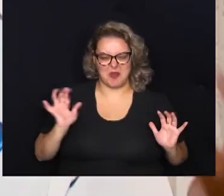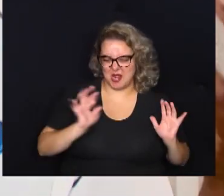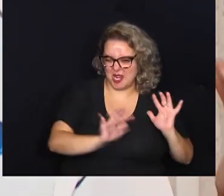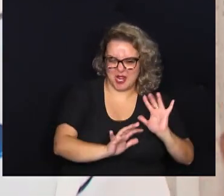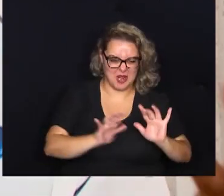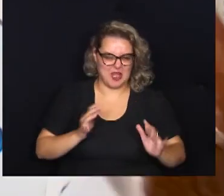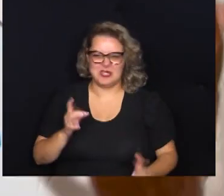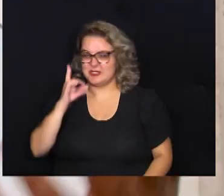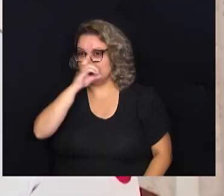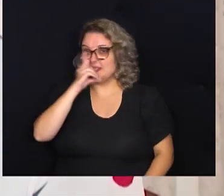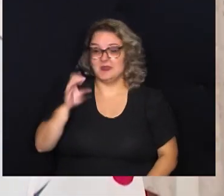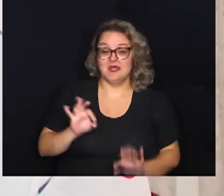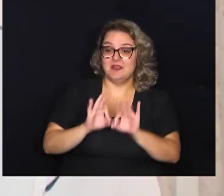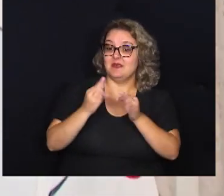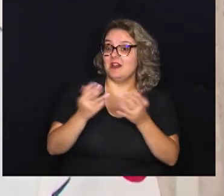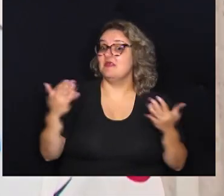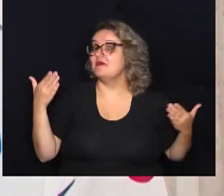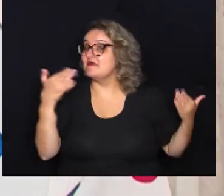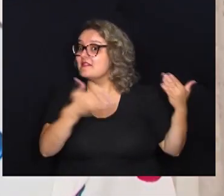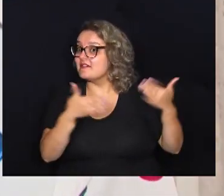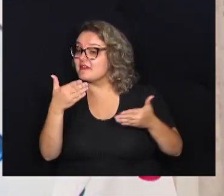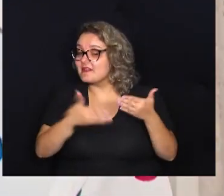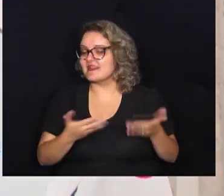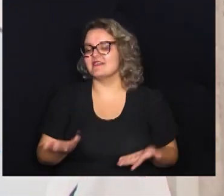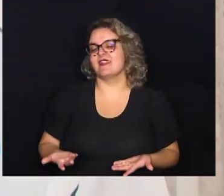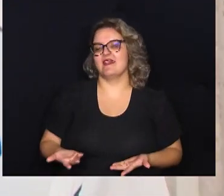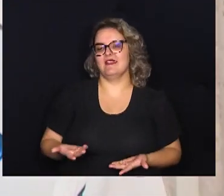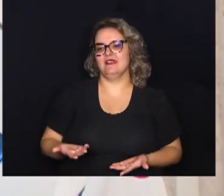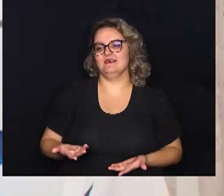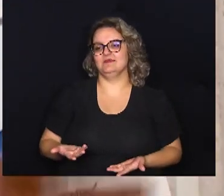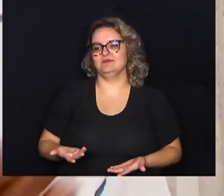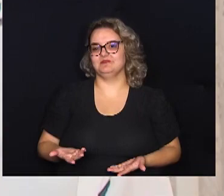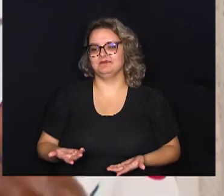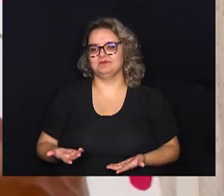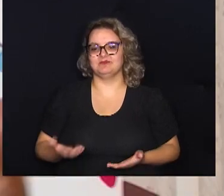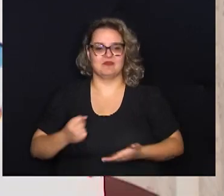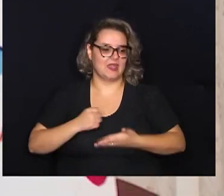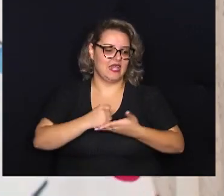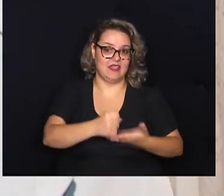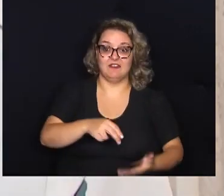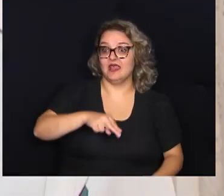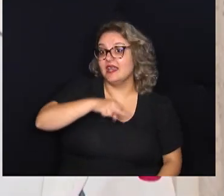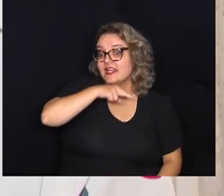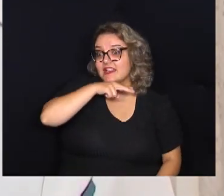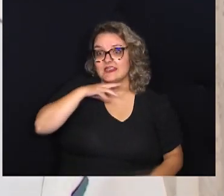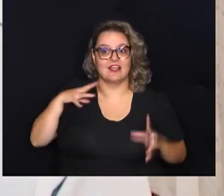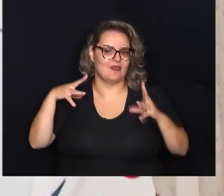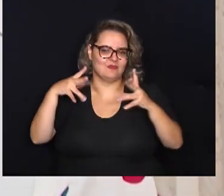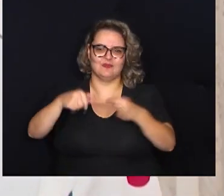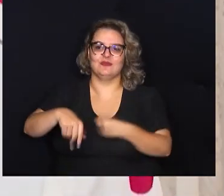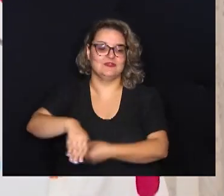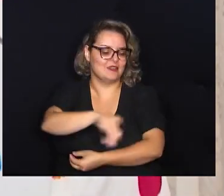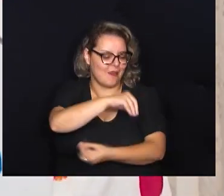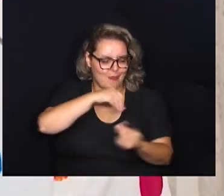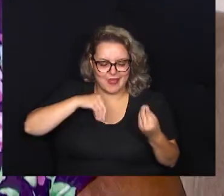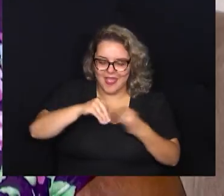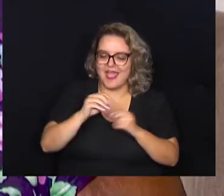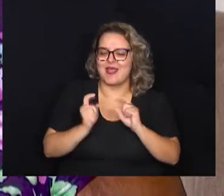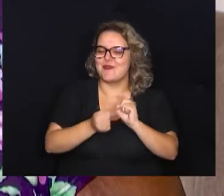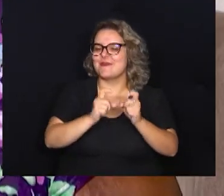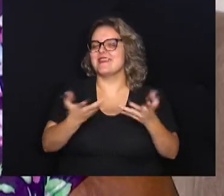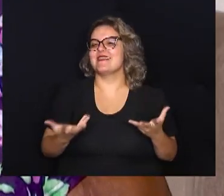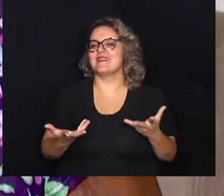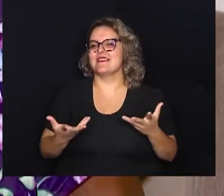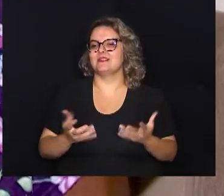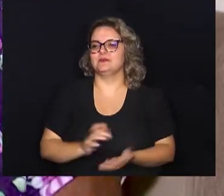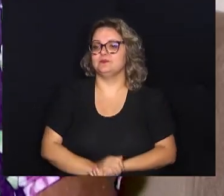domingo, as famílias ir lá, né? Levar os netos, tudo, reunir o povo.